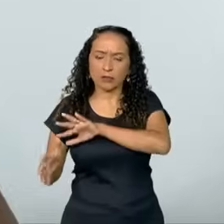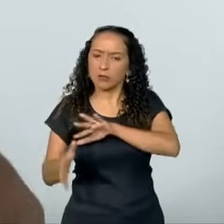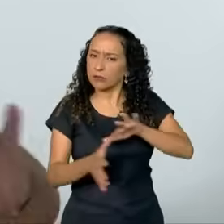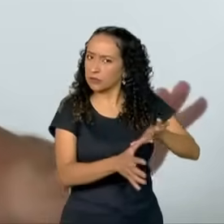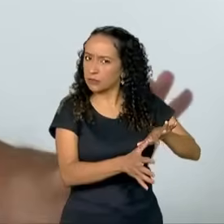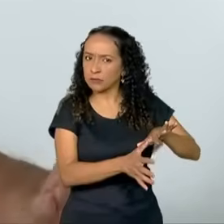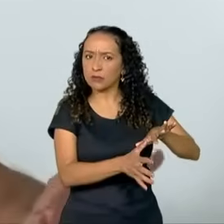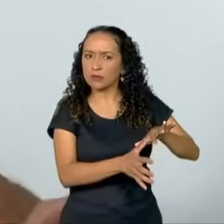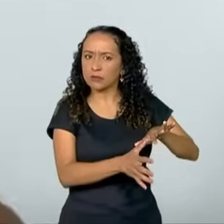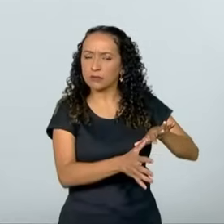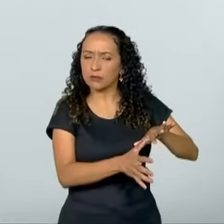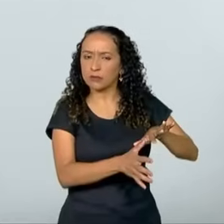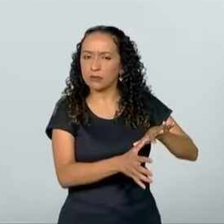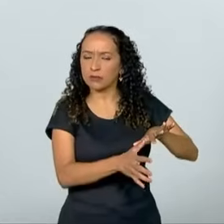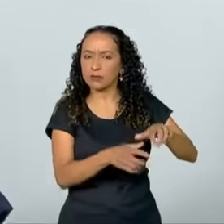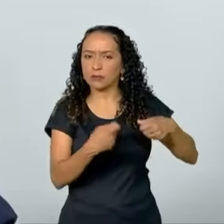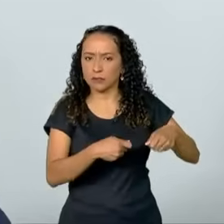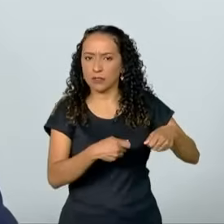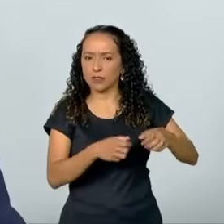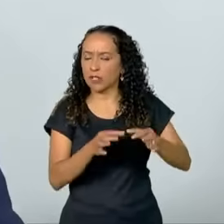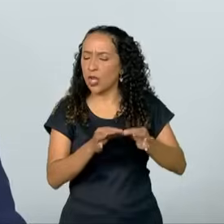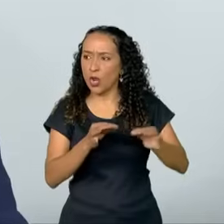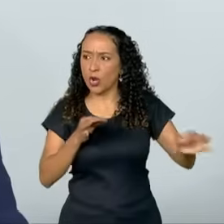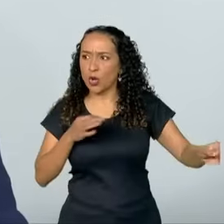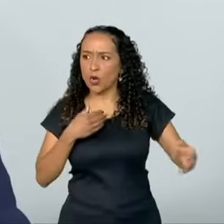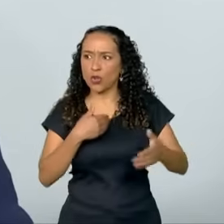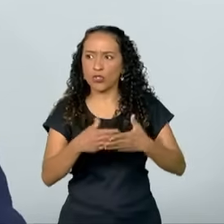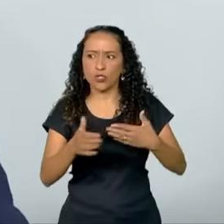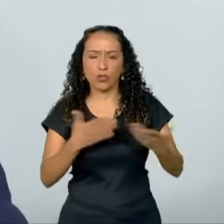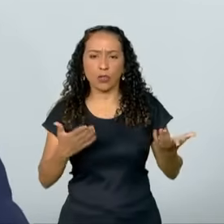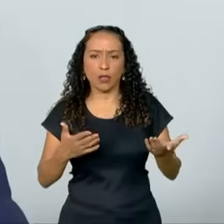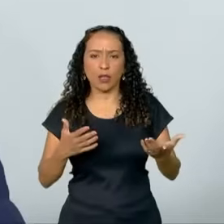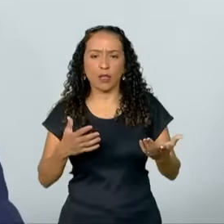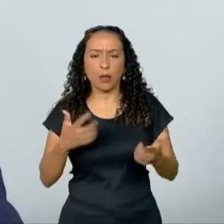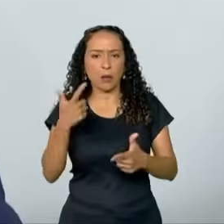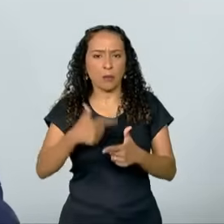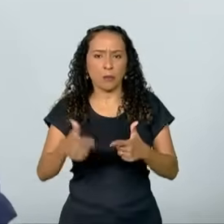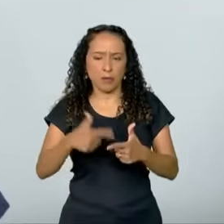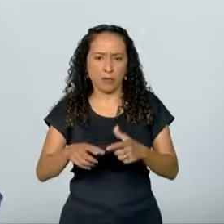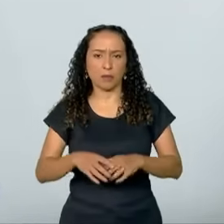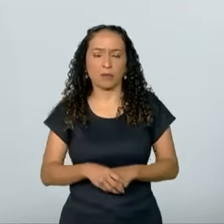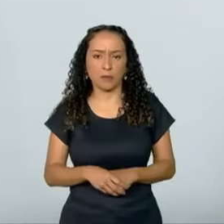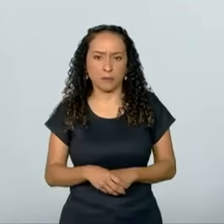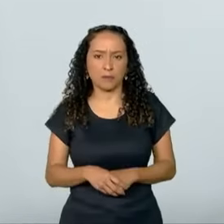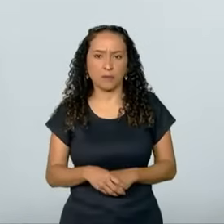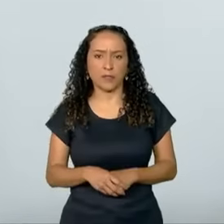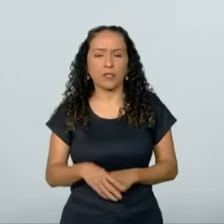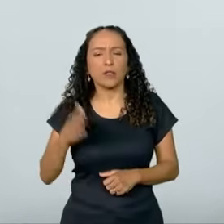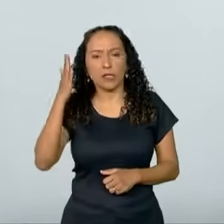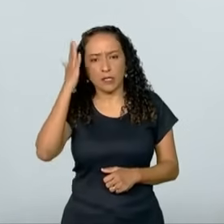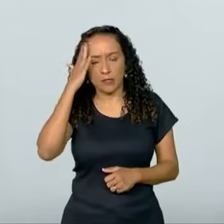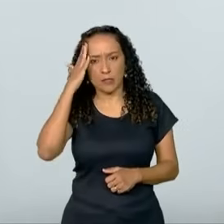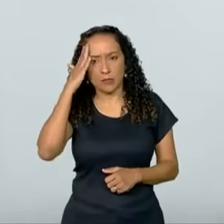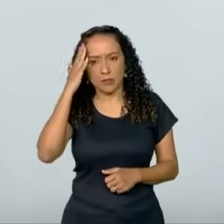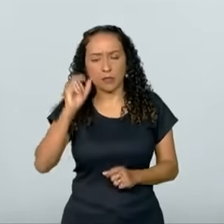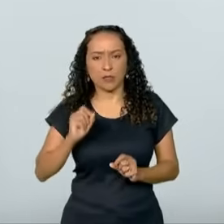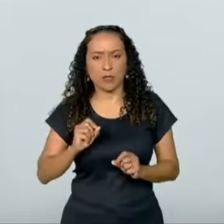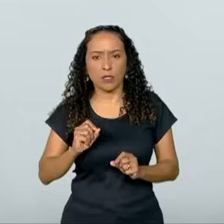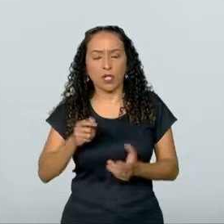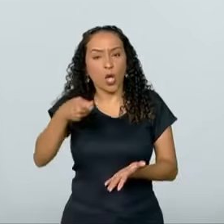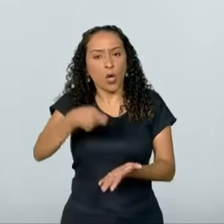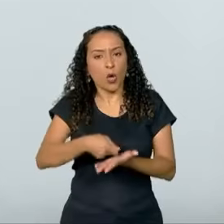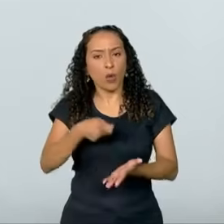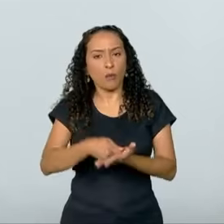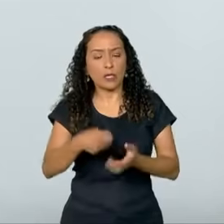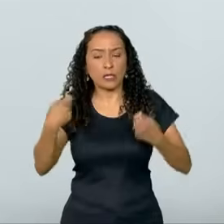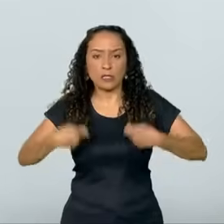governador, bem ao lado, longe de qualquer polarização e politização. Nós sabemos da